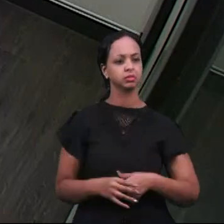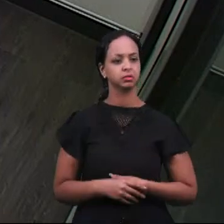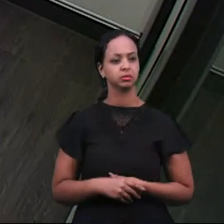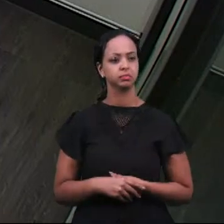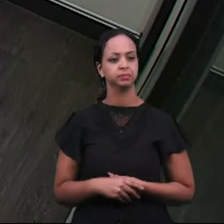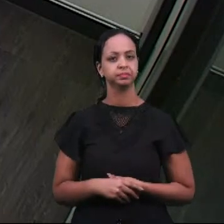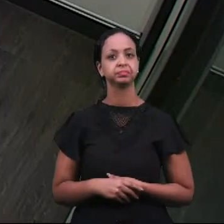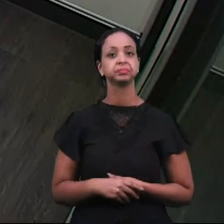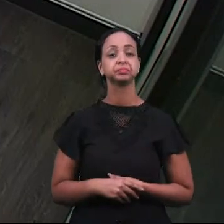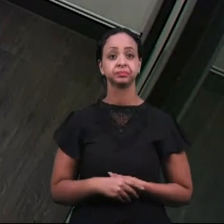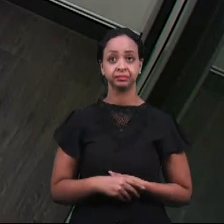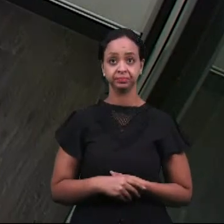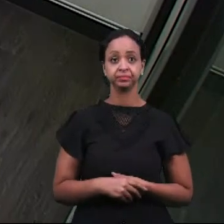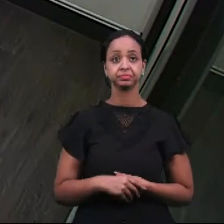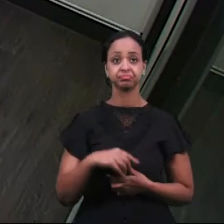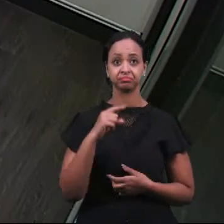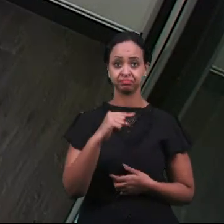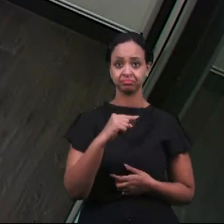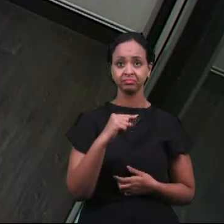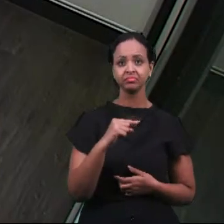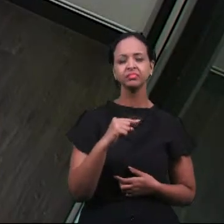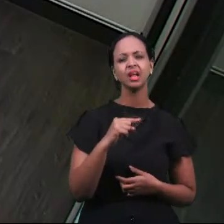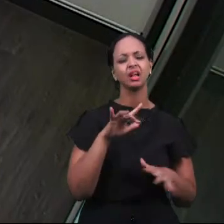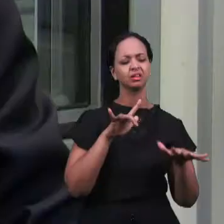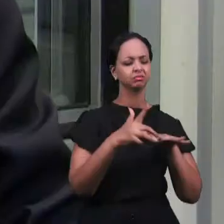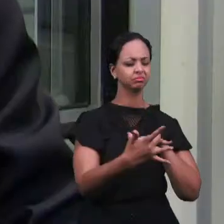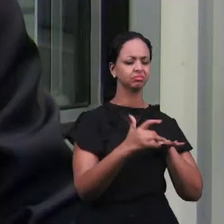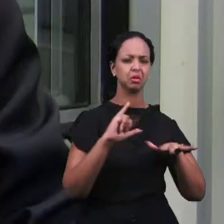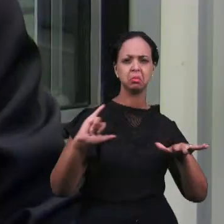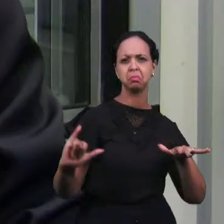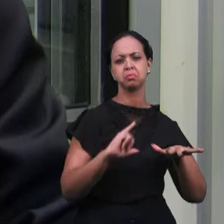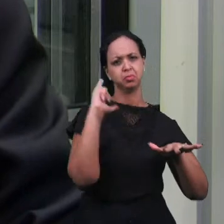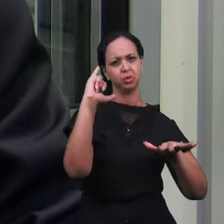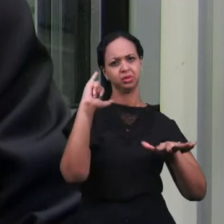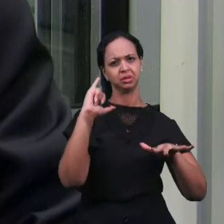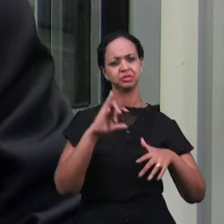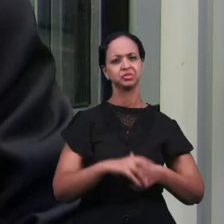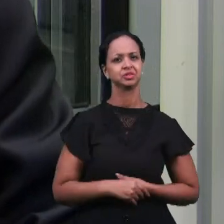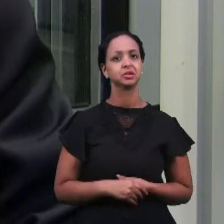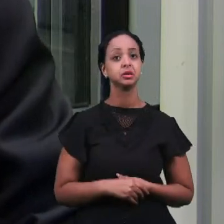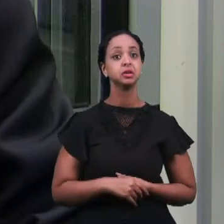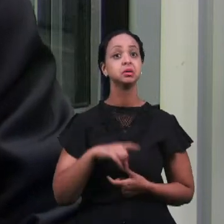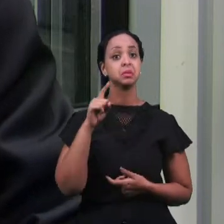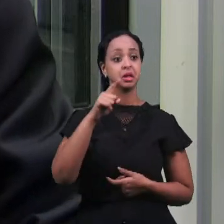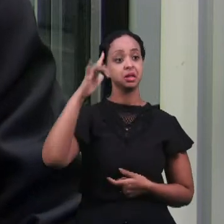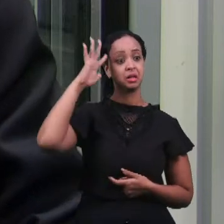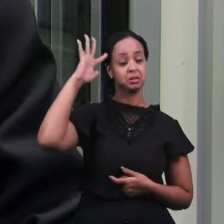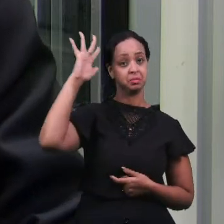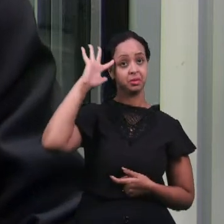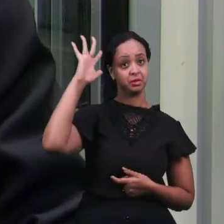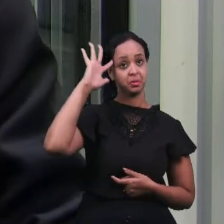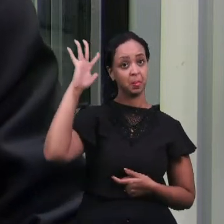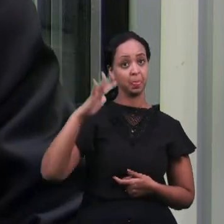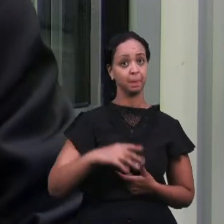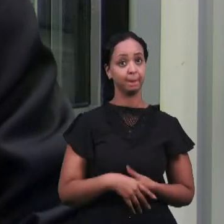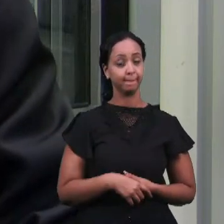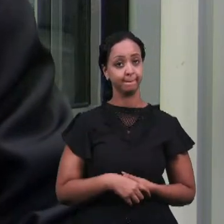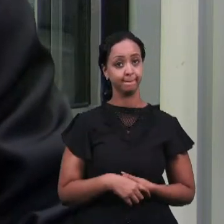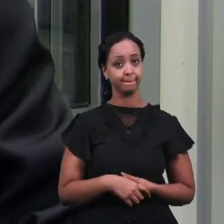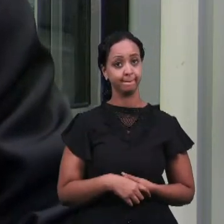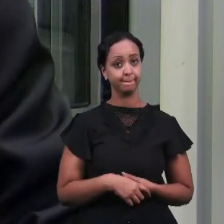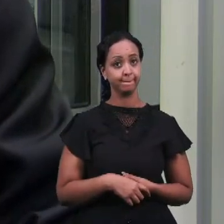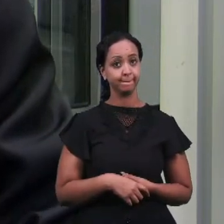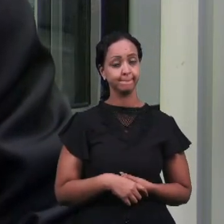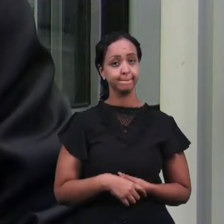As mídias sociais são de grande valor para nós. Fundamentais. Você tem, né, a ideia, o site de crianças,